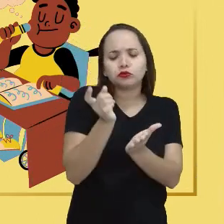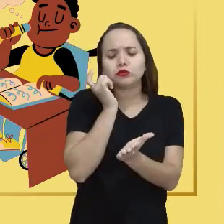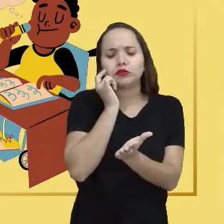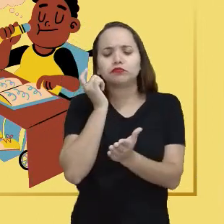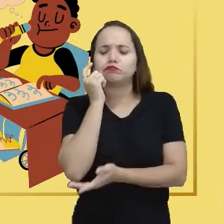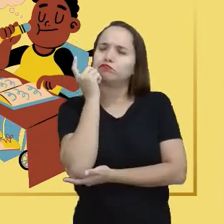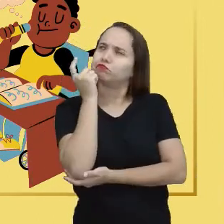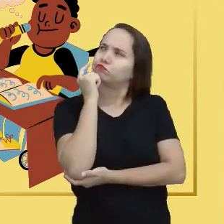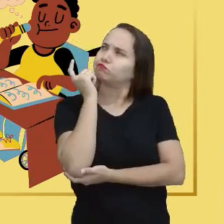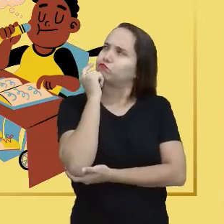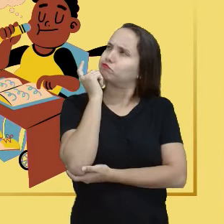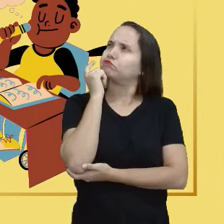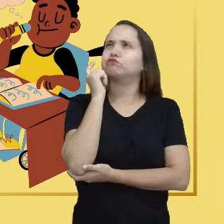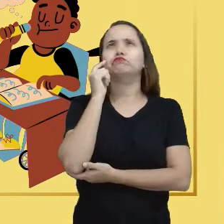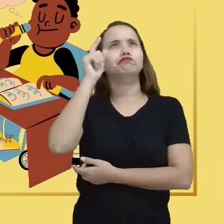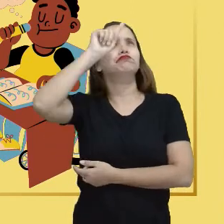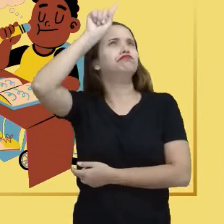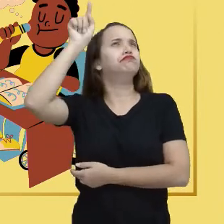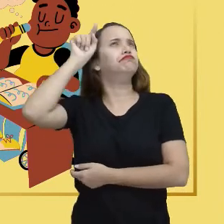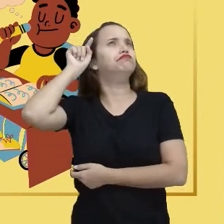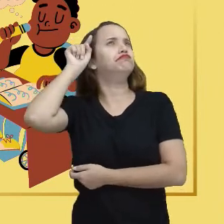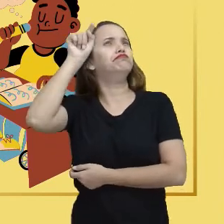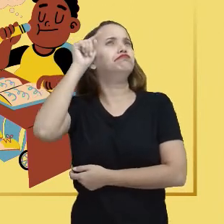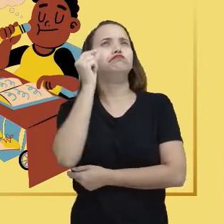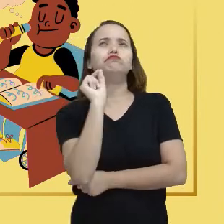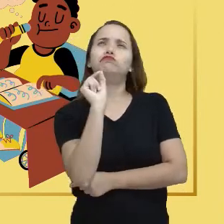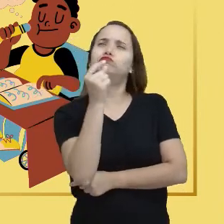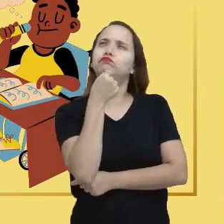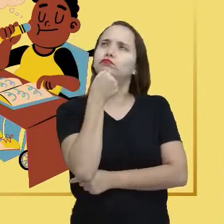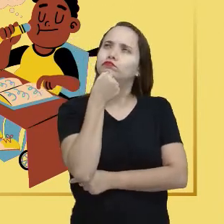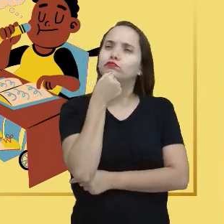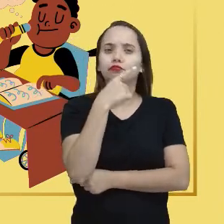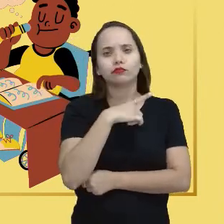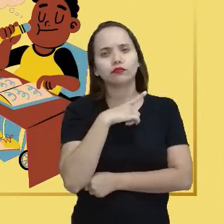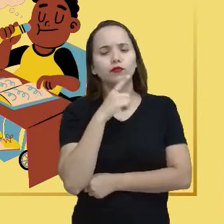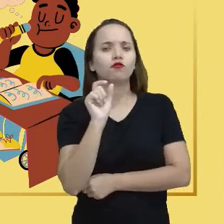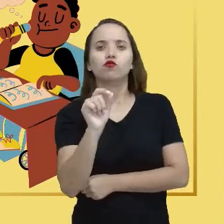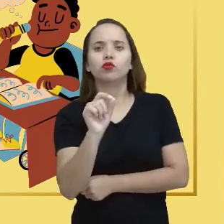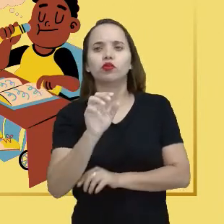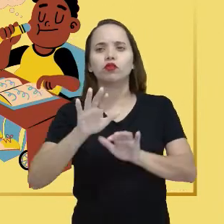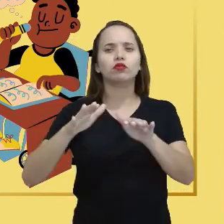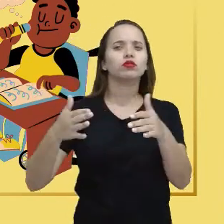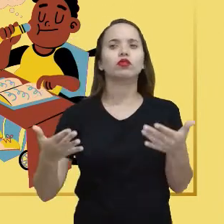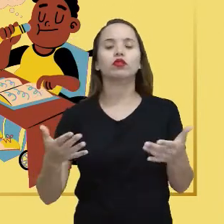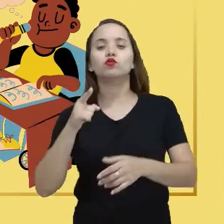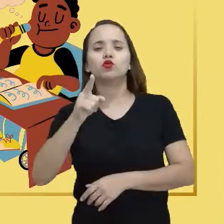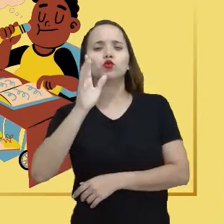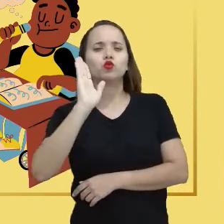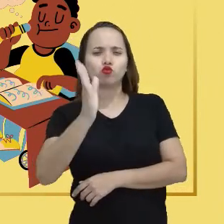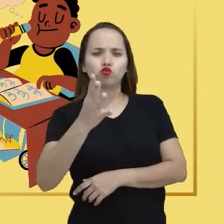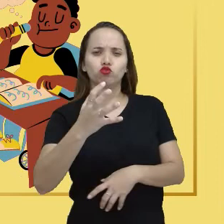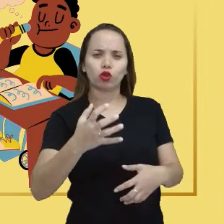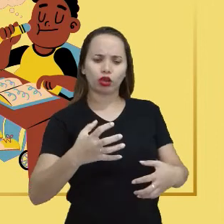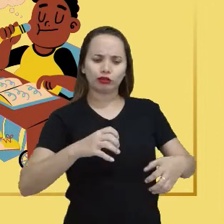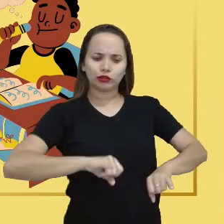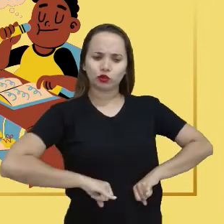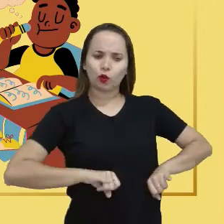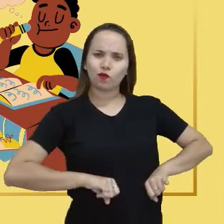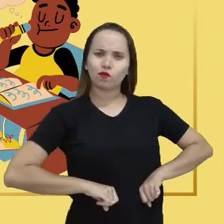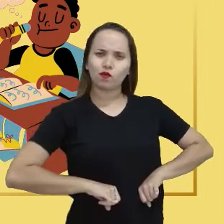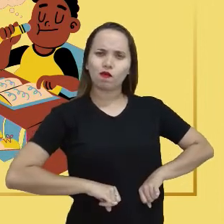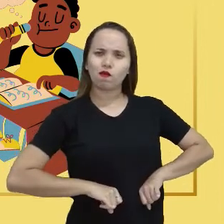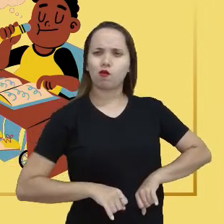reticência, pensando a respeito. E tá esse questionamento. Ei, tu já sofreu algum tipo de